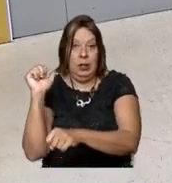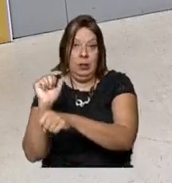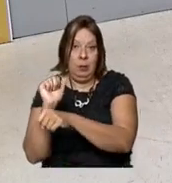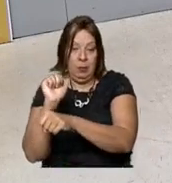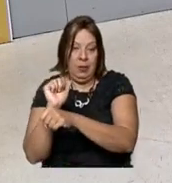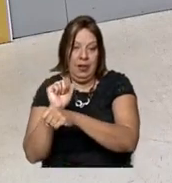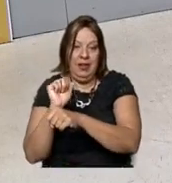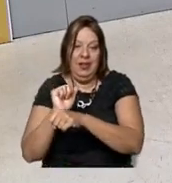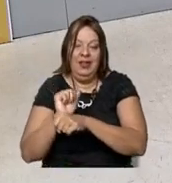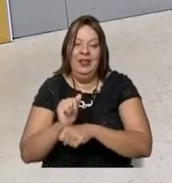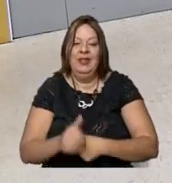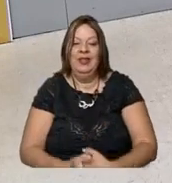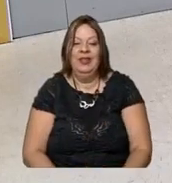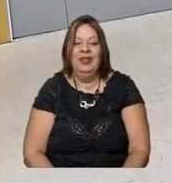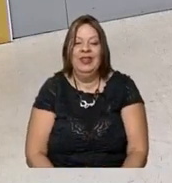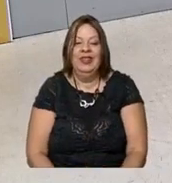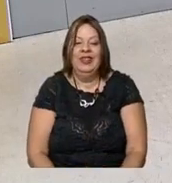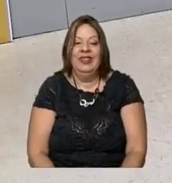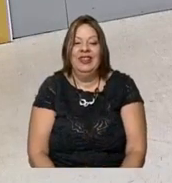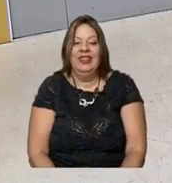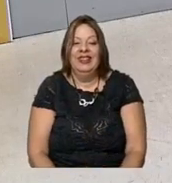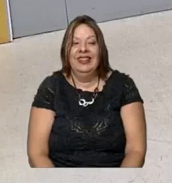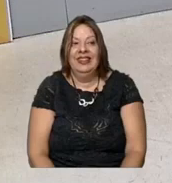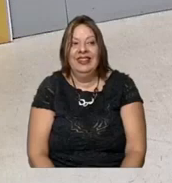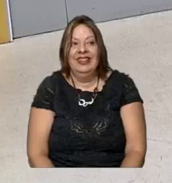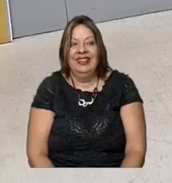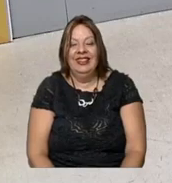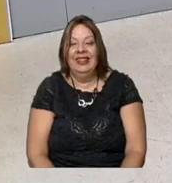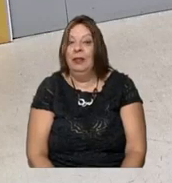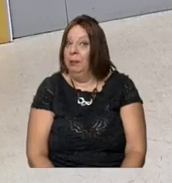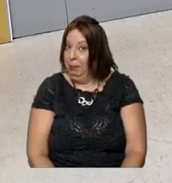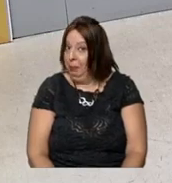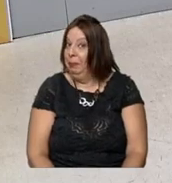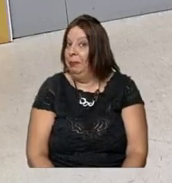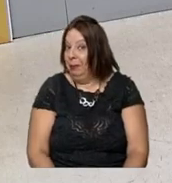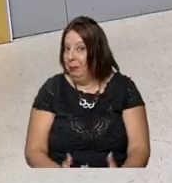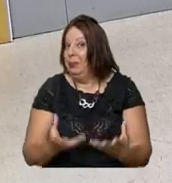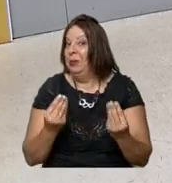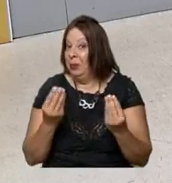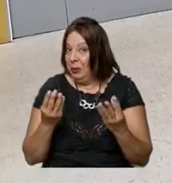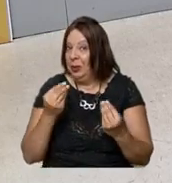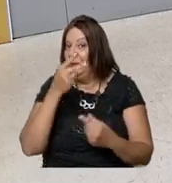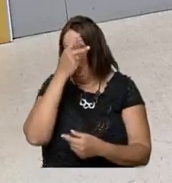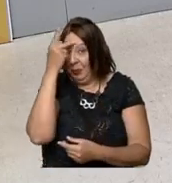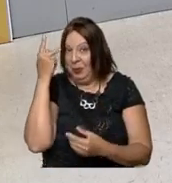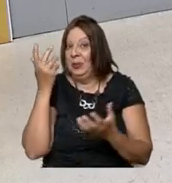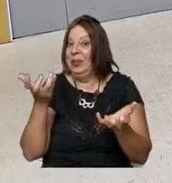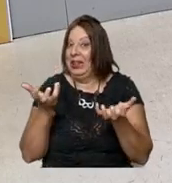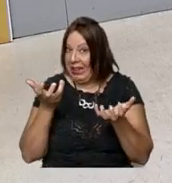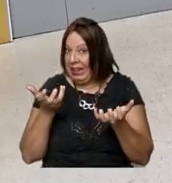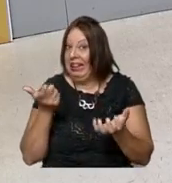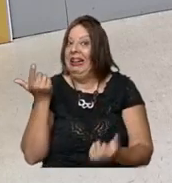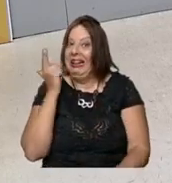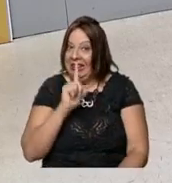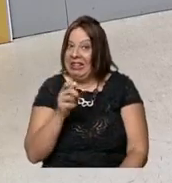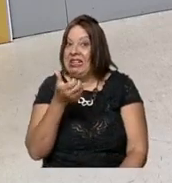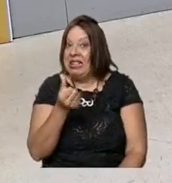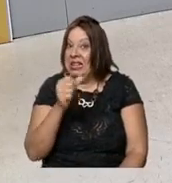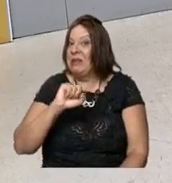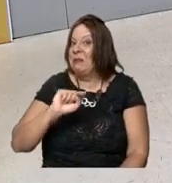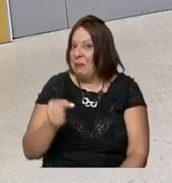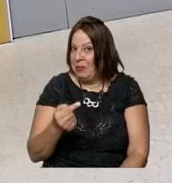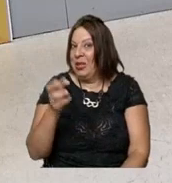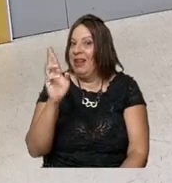10 títulos na grande expectativa. Muita gente querendo e o prêmio é bom, hein? Quem não queria 6 mil reais na conta? Ô, lá